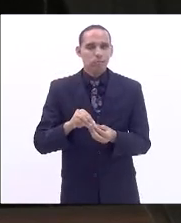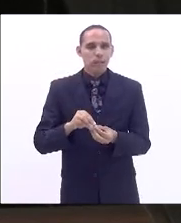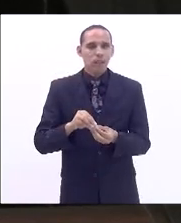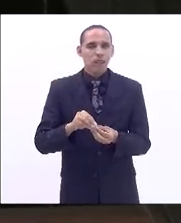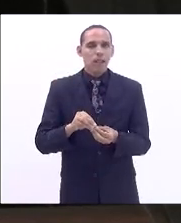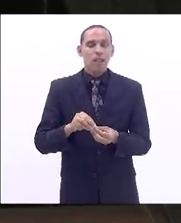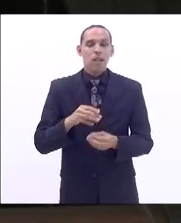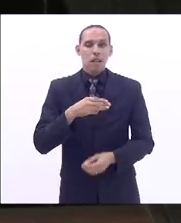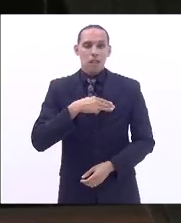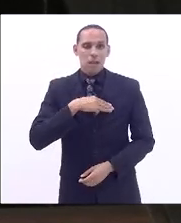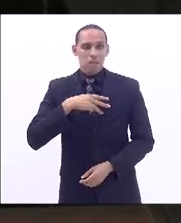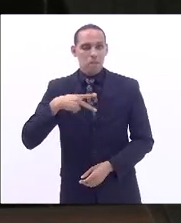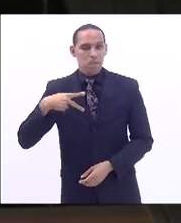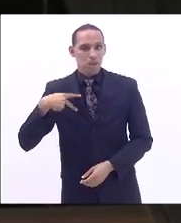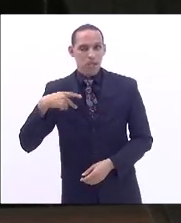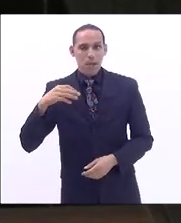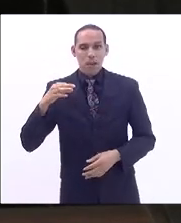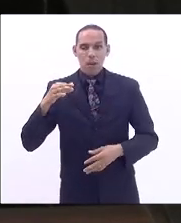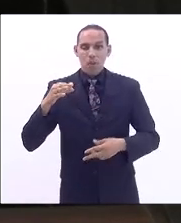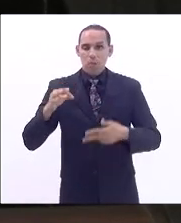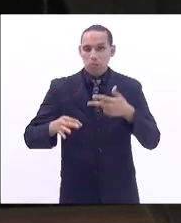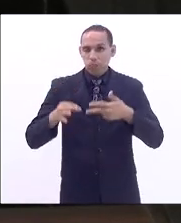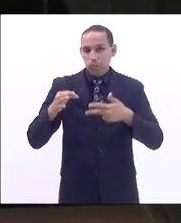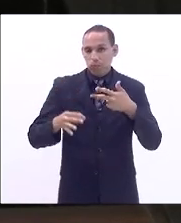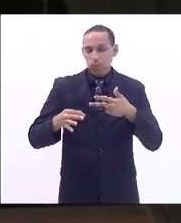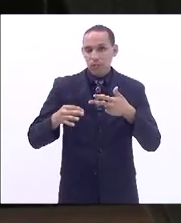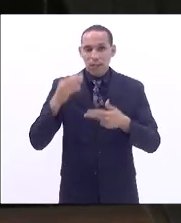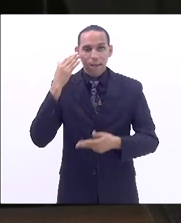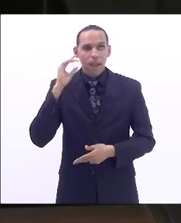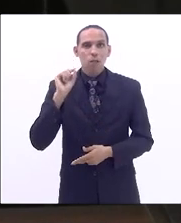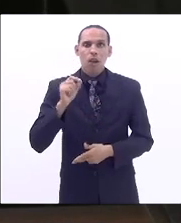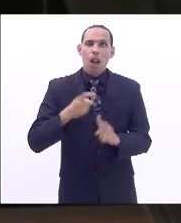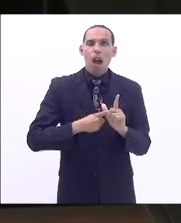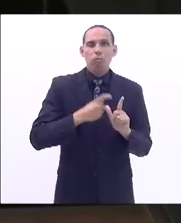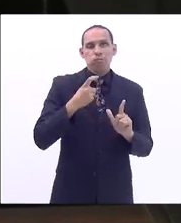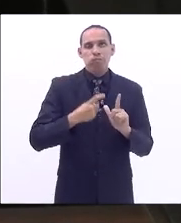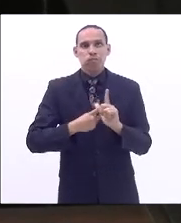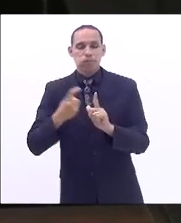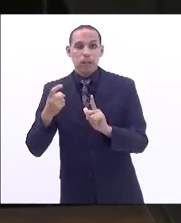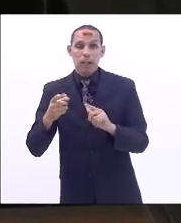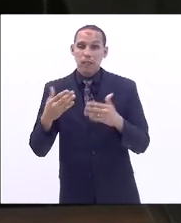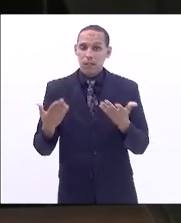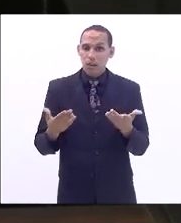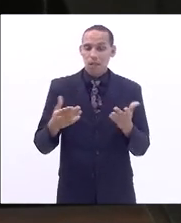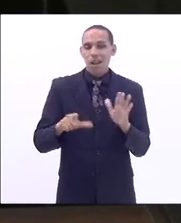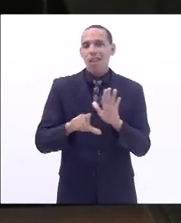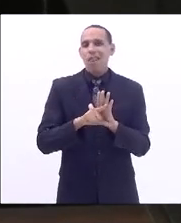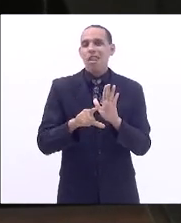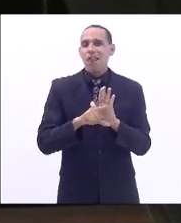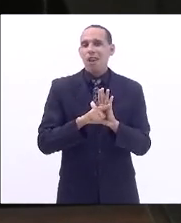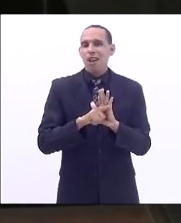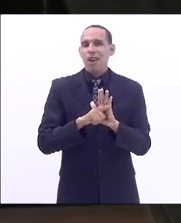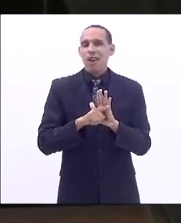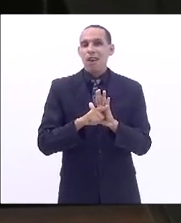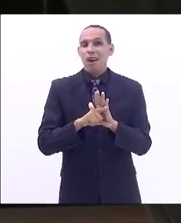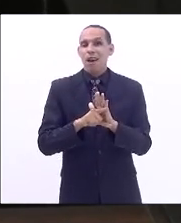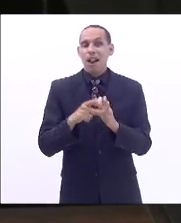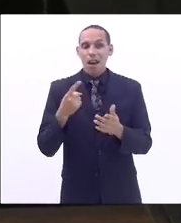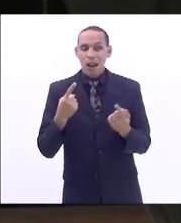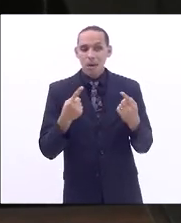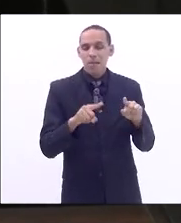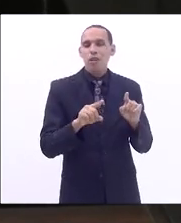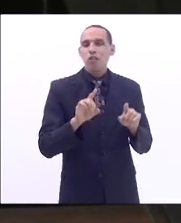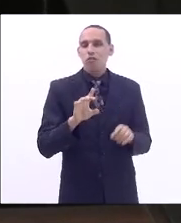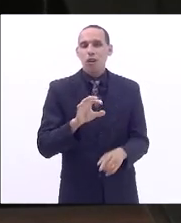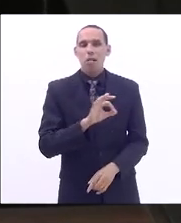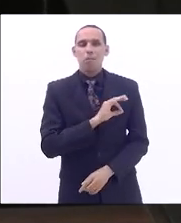judiciário são poderes Independentes essa medida de lei era só o alcança o policial civil